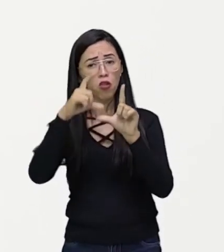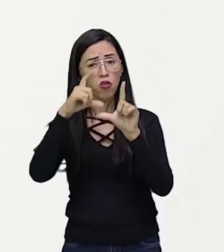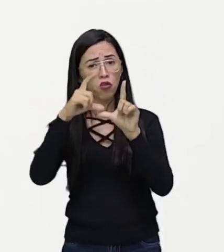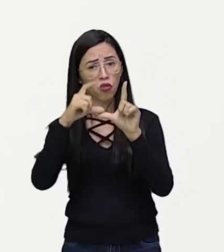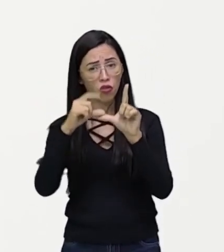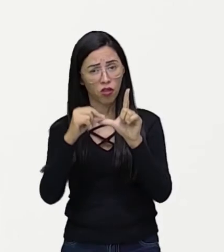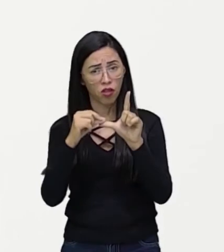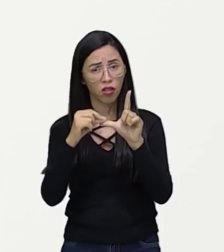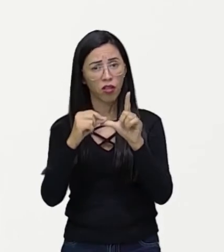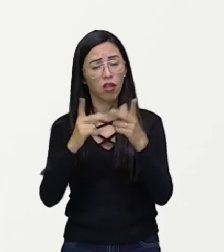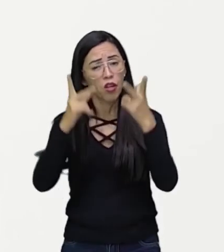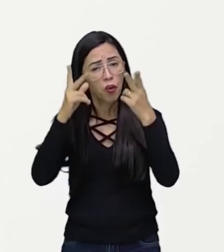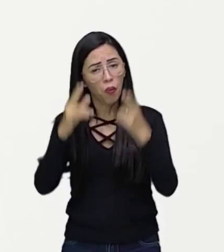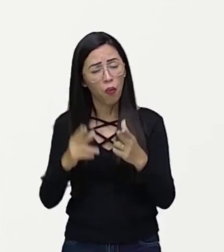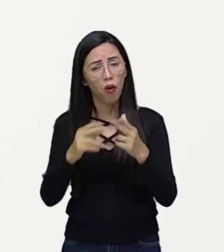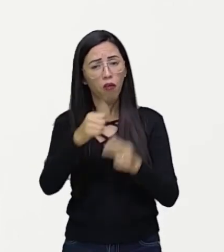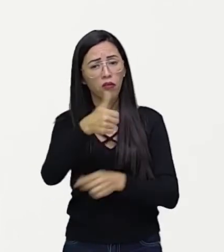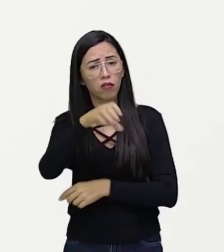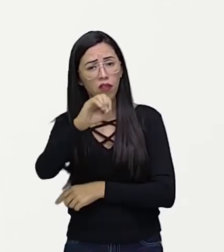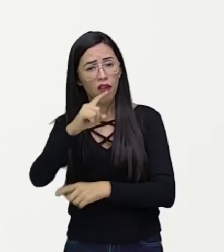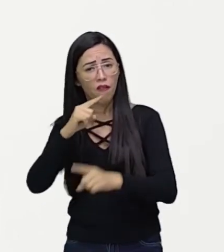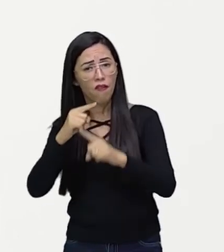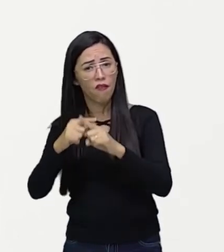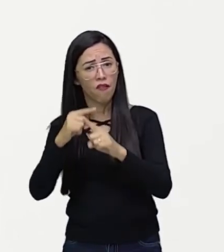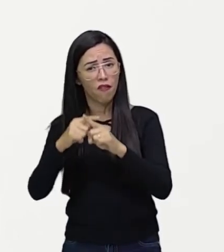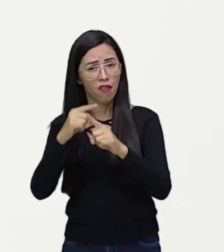anterior. Pode ser